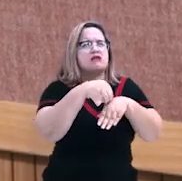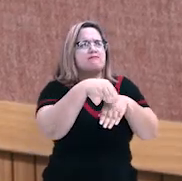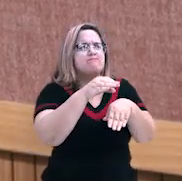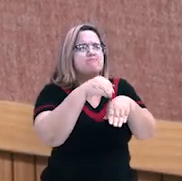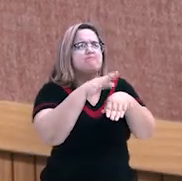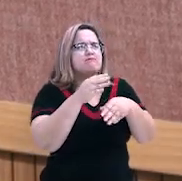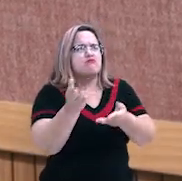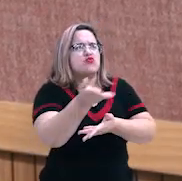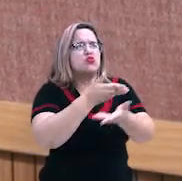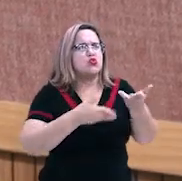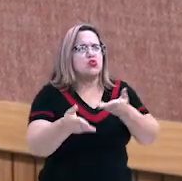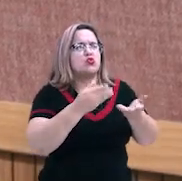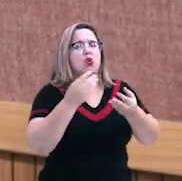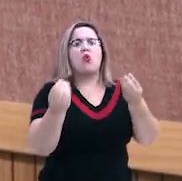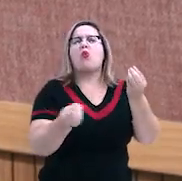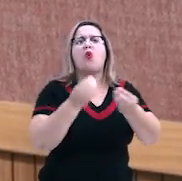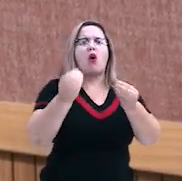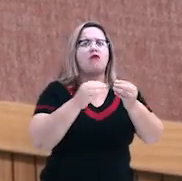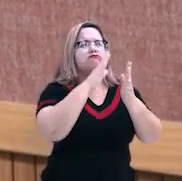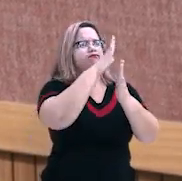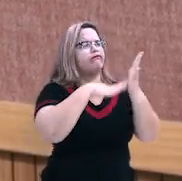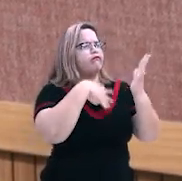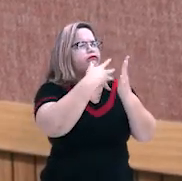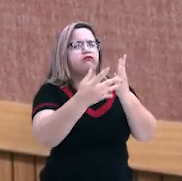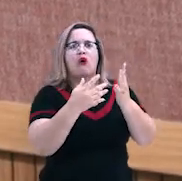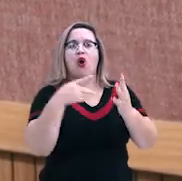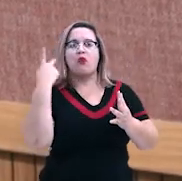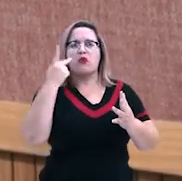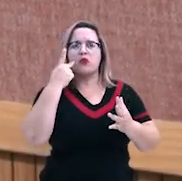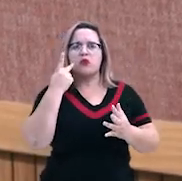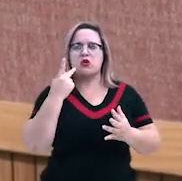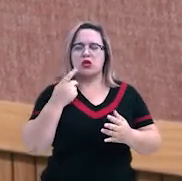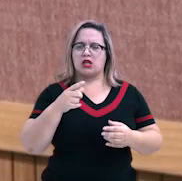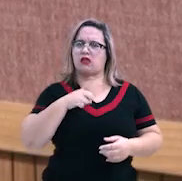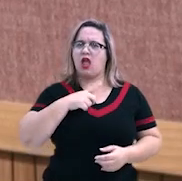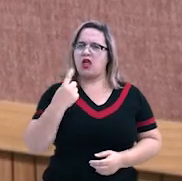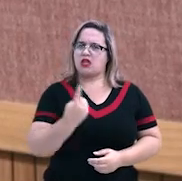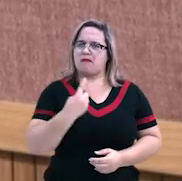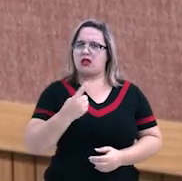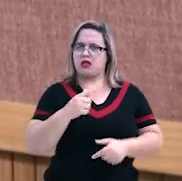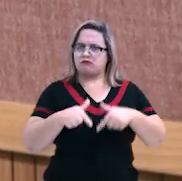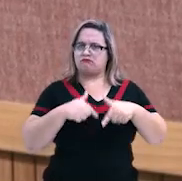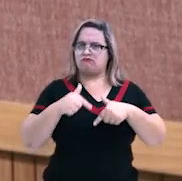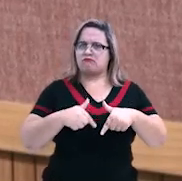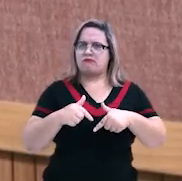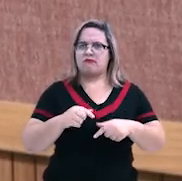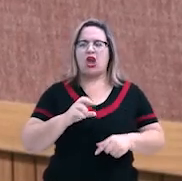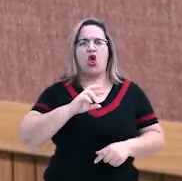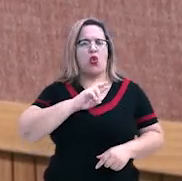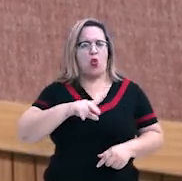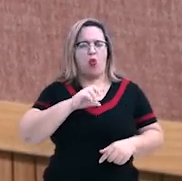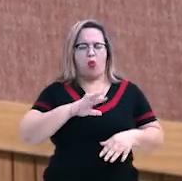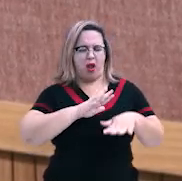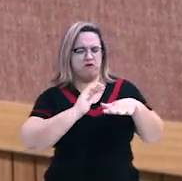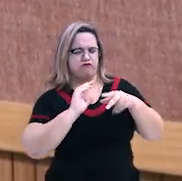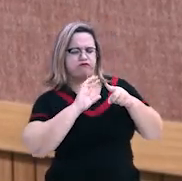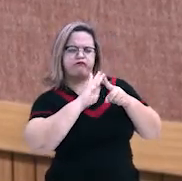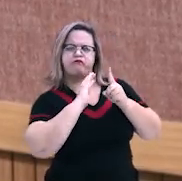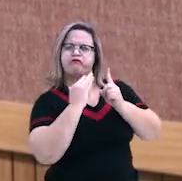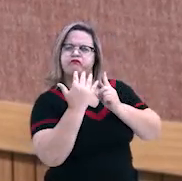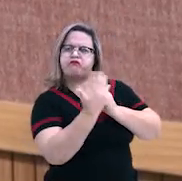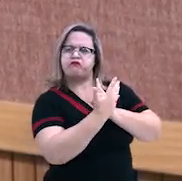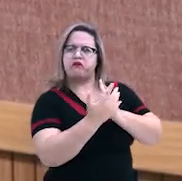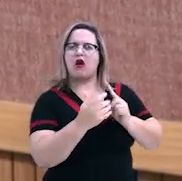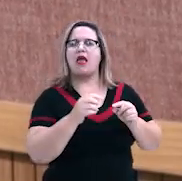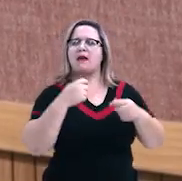e a estrutura do nosso sistema, com planejamento. O promotor, por mais que tenha sua independência funcional, ele não é uma ilha, ele